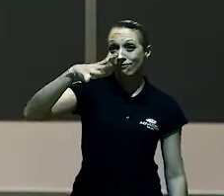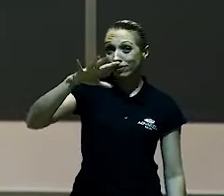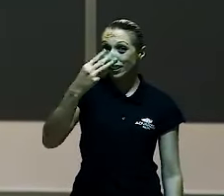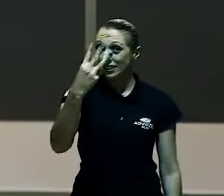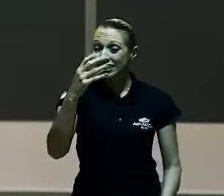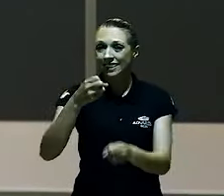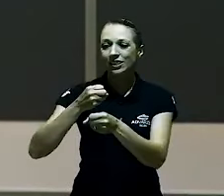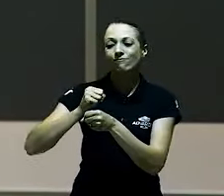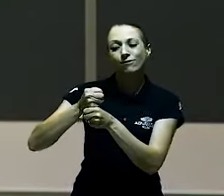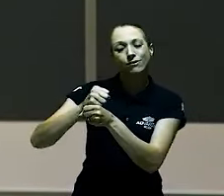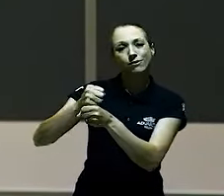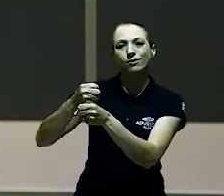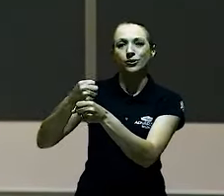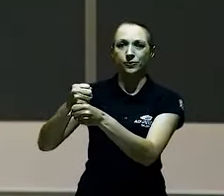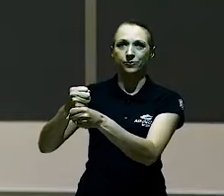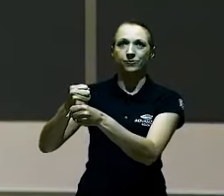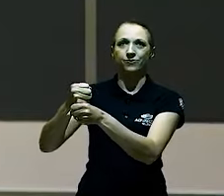Oh glória.